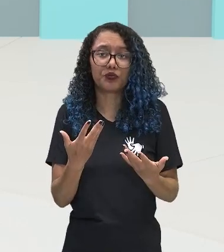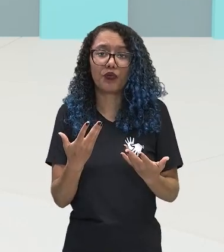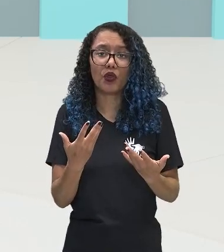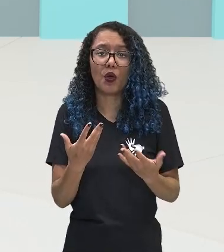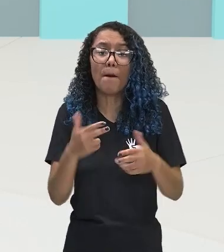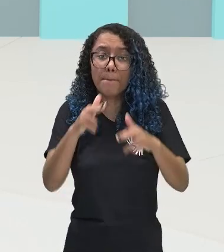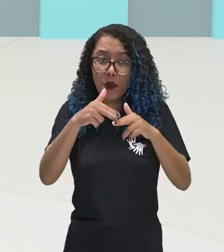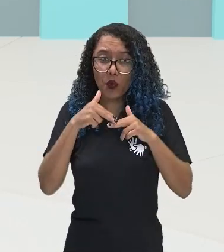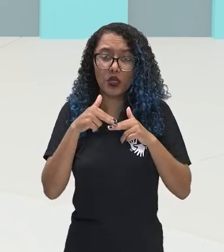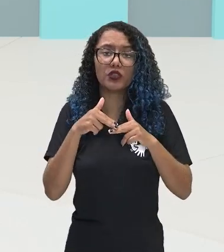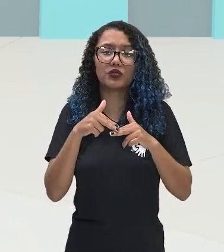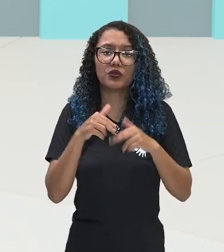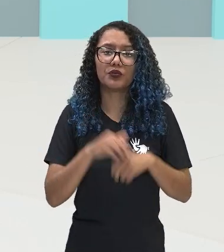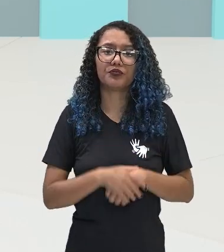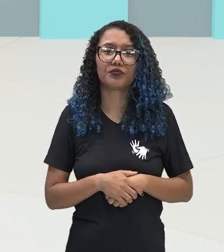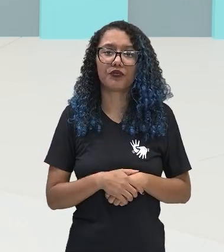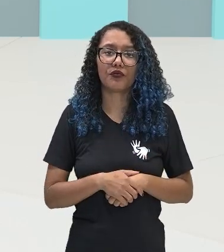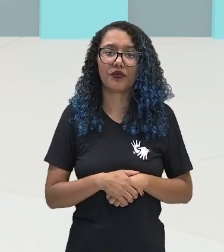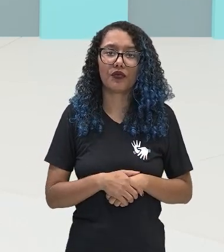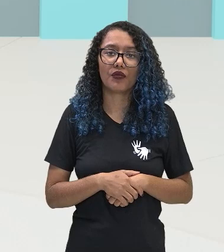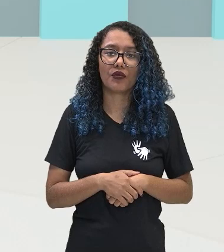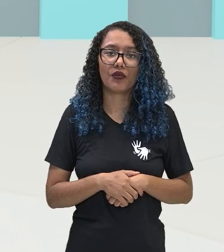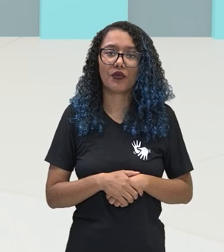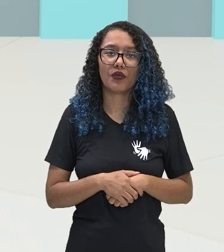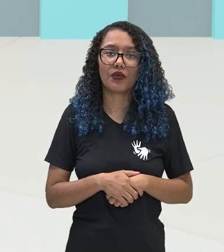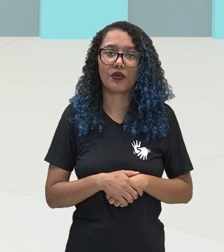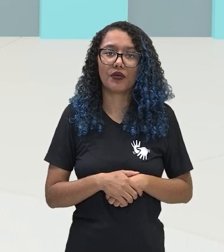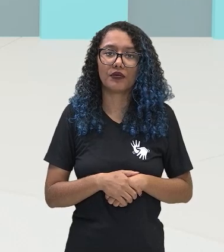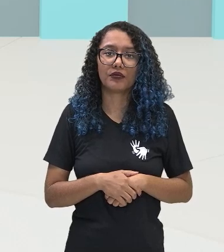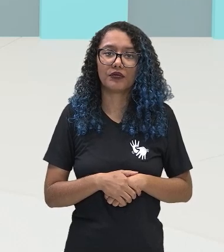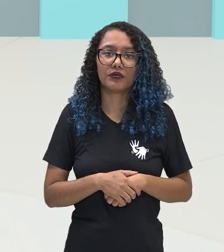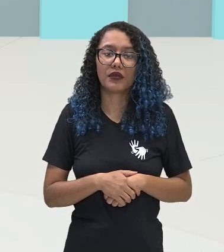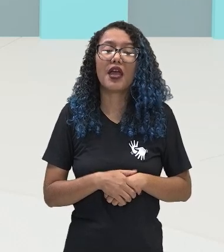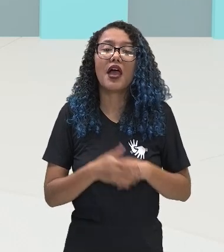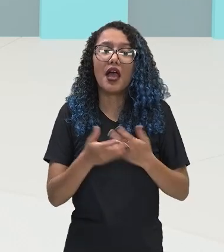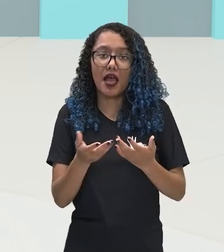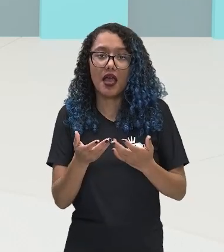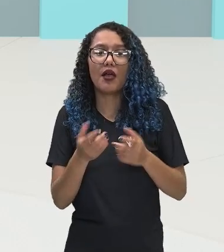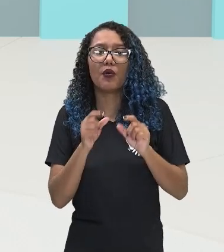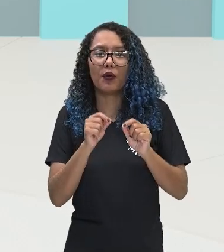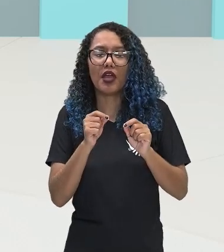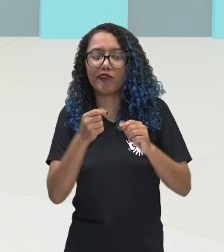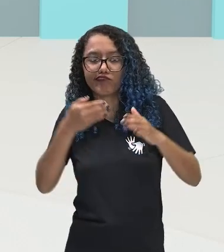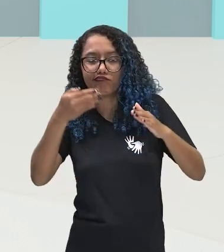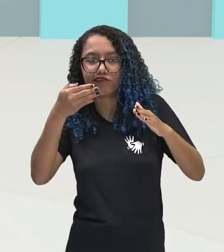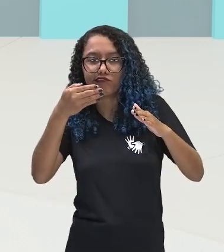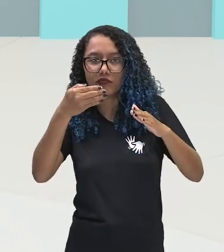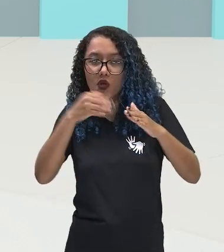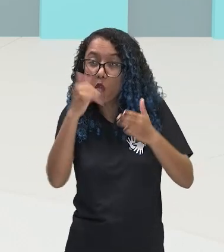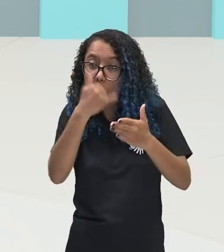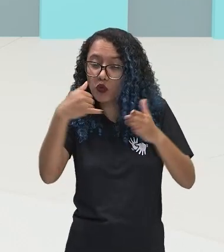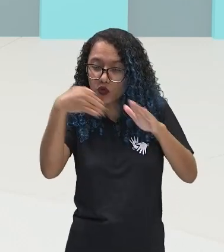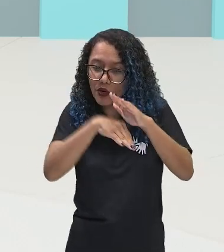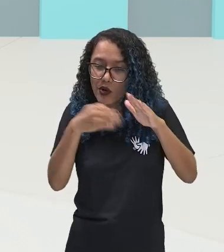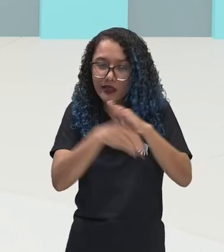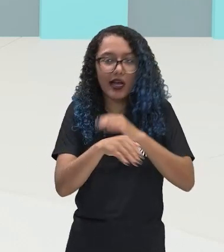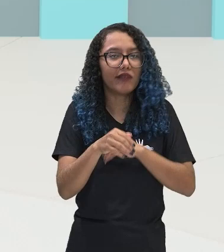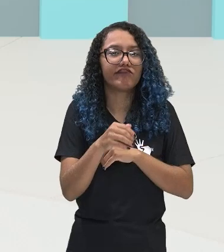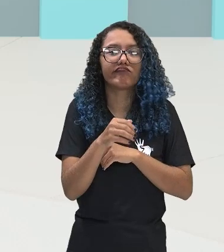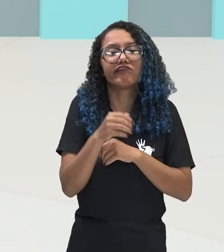eh não se chegava a acumular tanta gordura né assim com o advento do